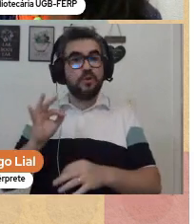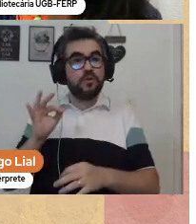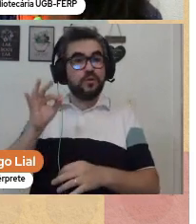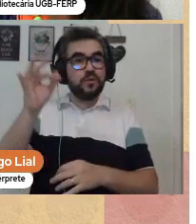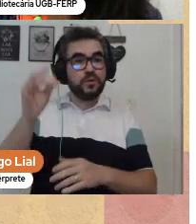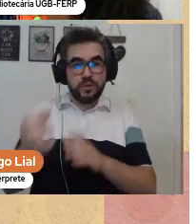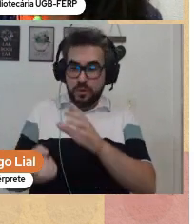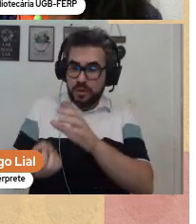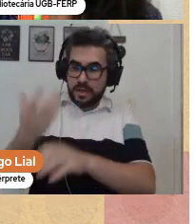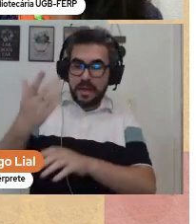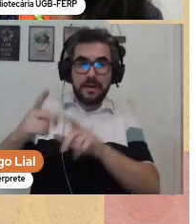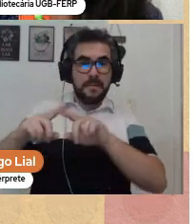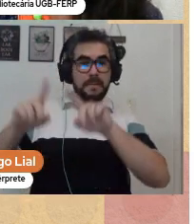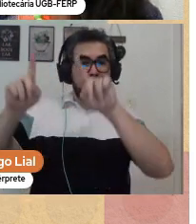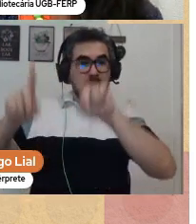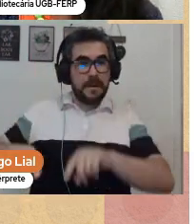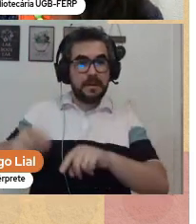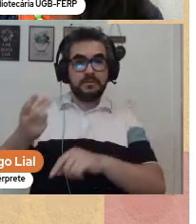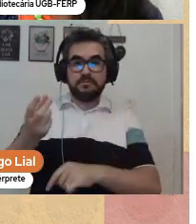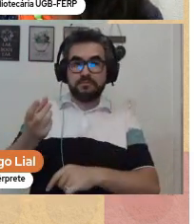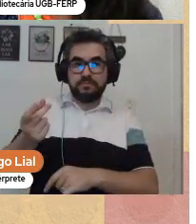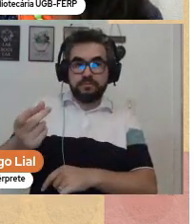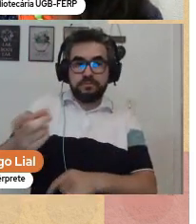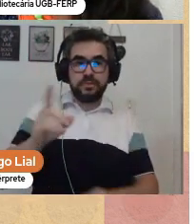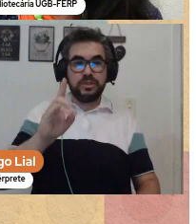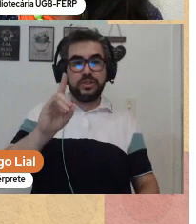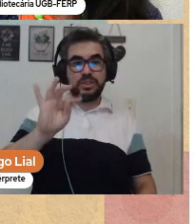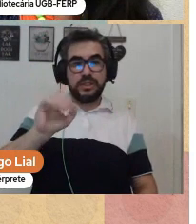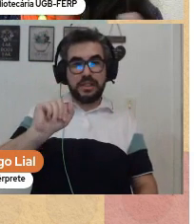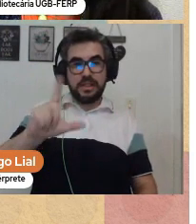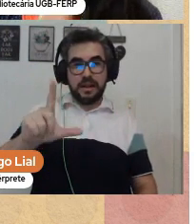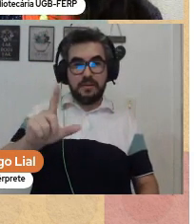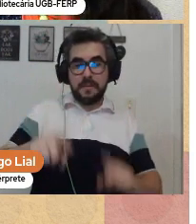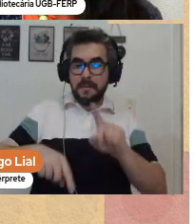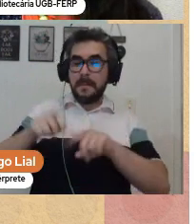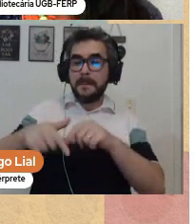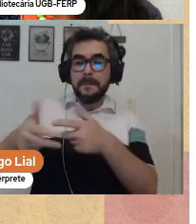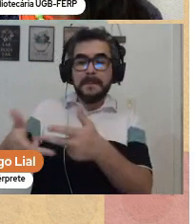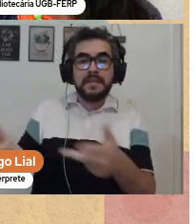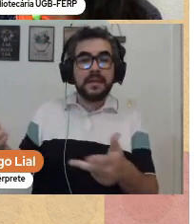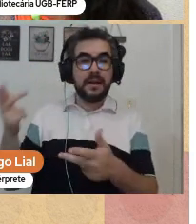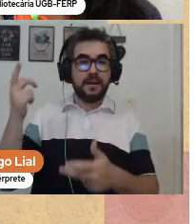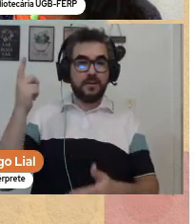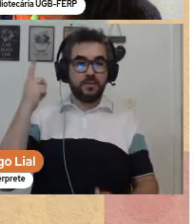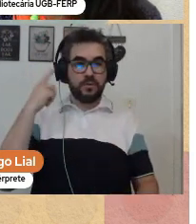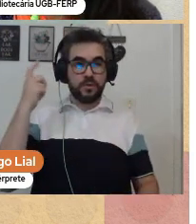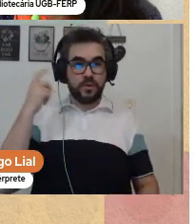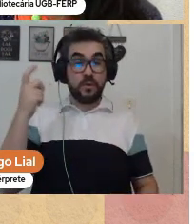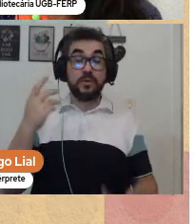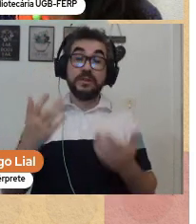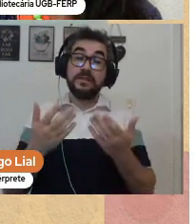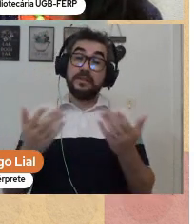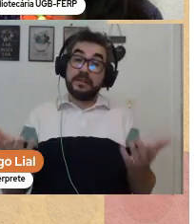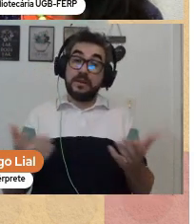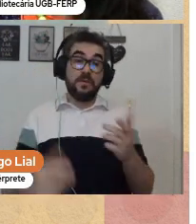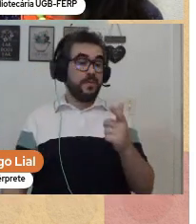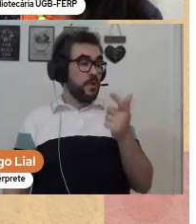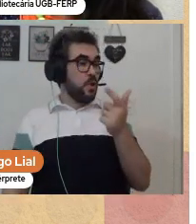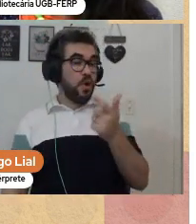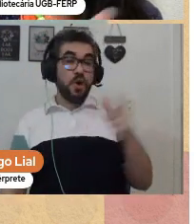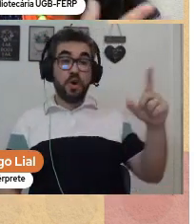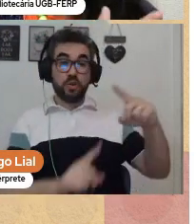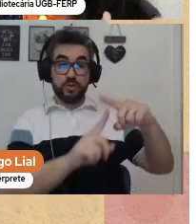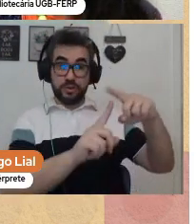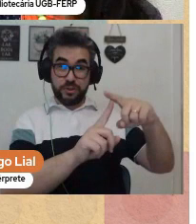documento arquivístico sonoro. Então, as práticas de preservação corrente de outras unidades, de outros gêneros,